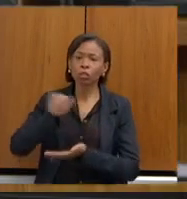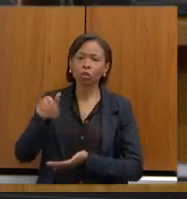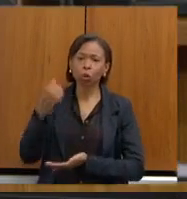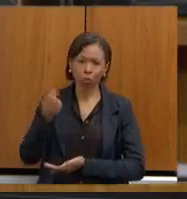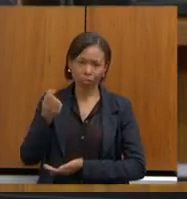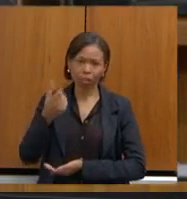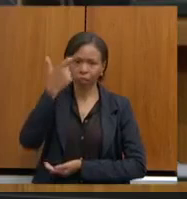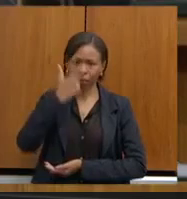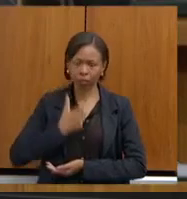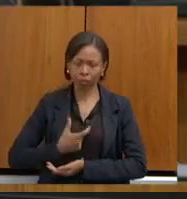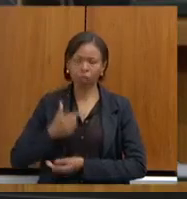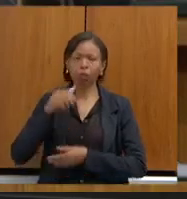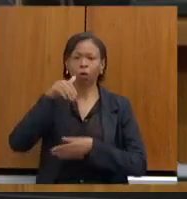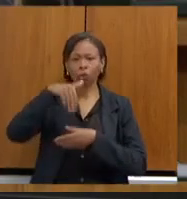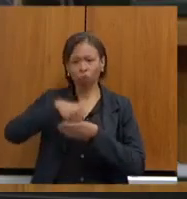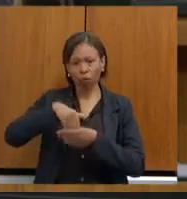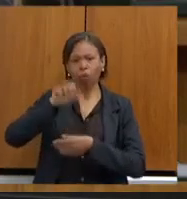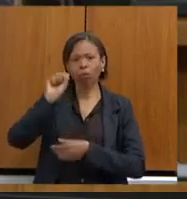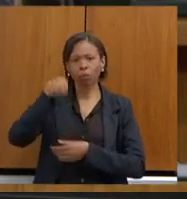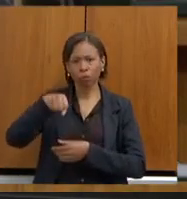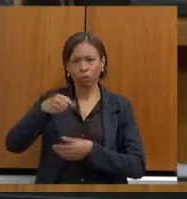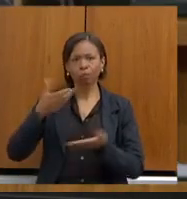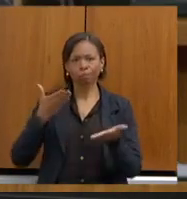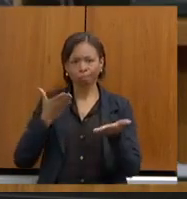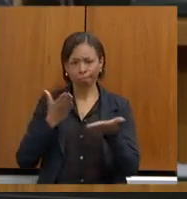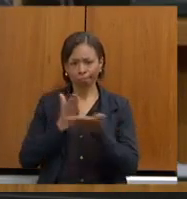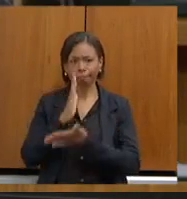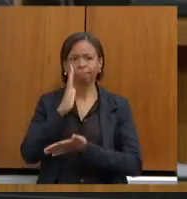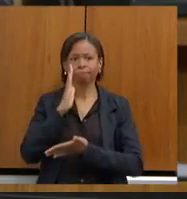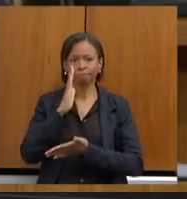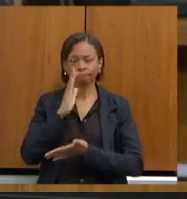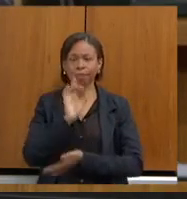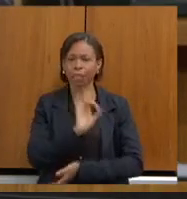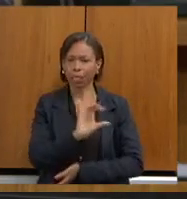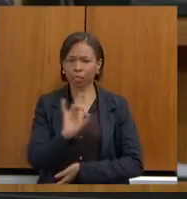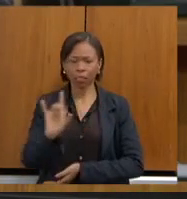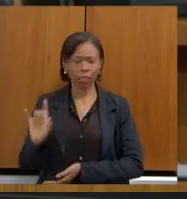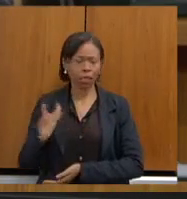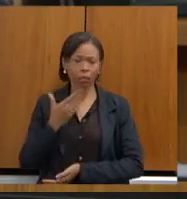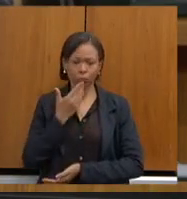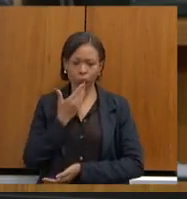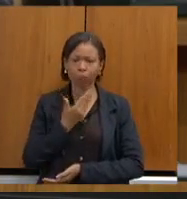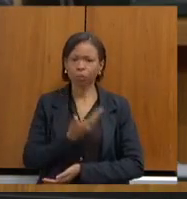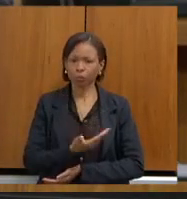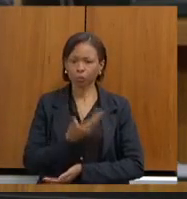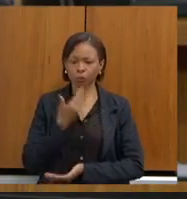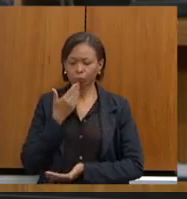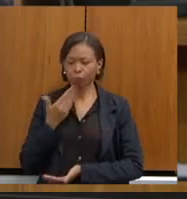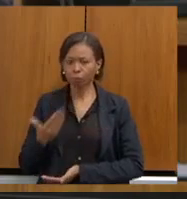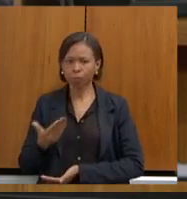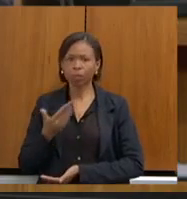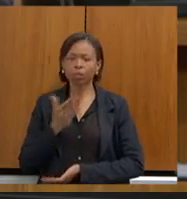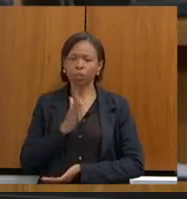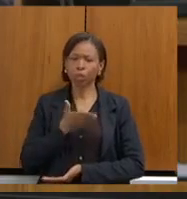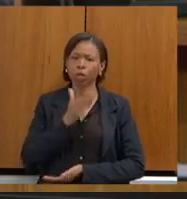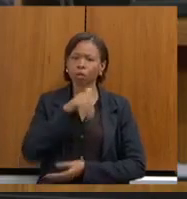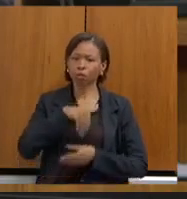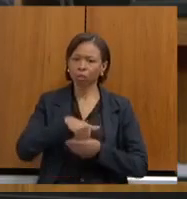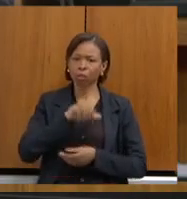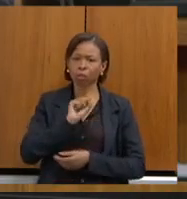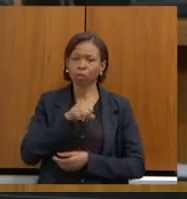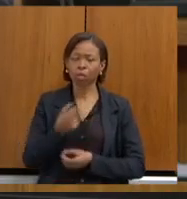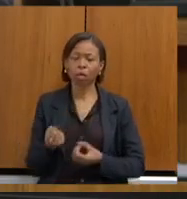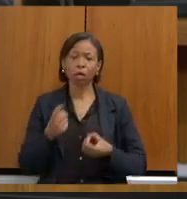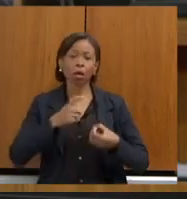volta assim também portanto estão aprovados requerimentos cada um por sua vez retorna O comando dos trabalhos ao presidente da Comissão